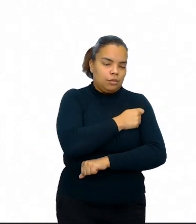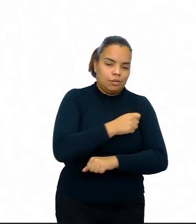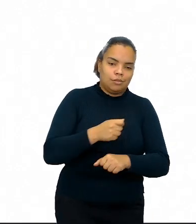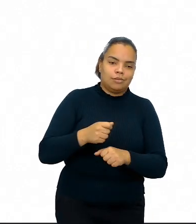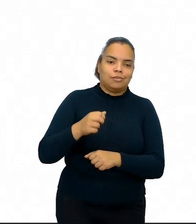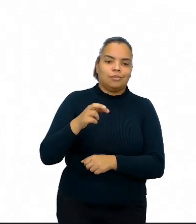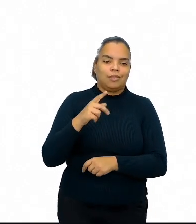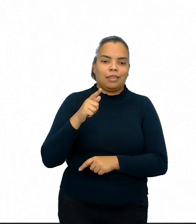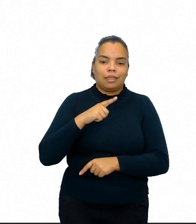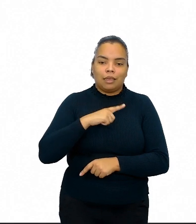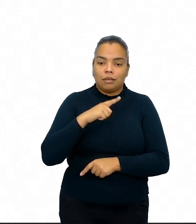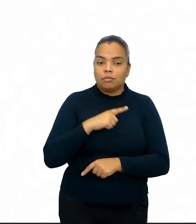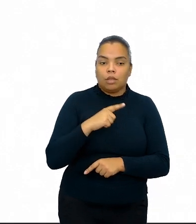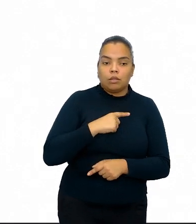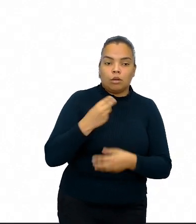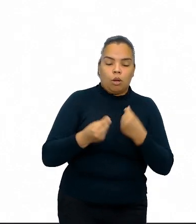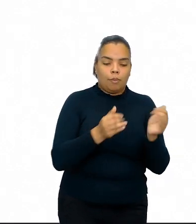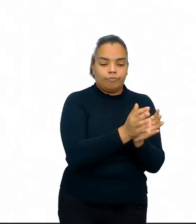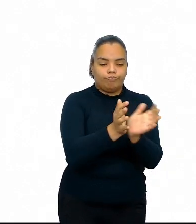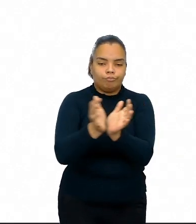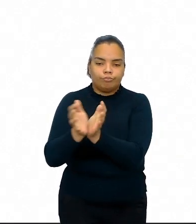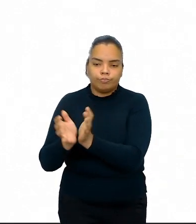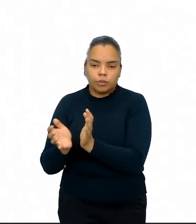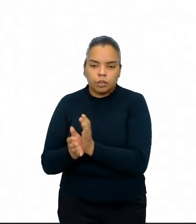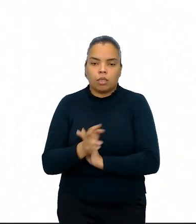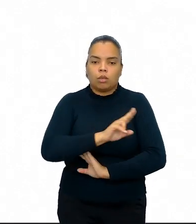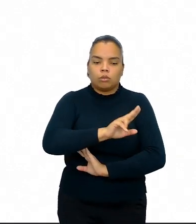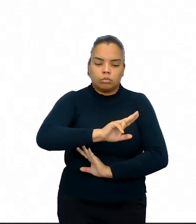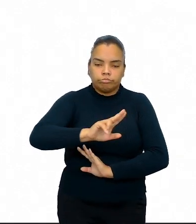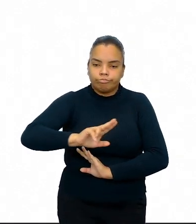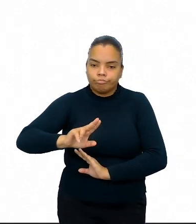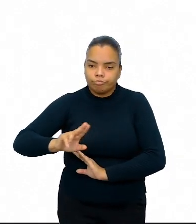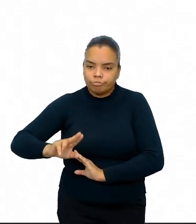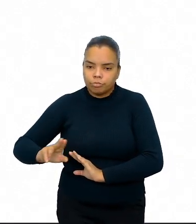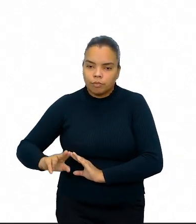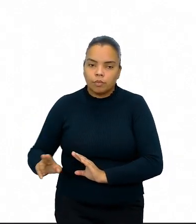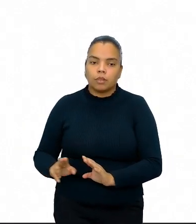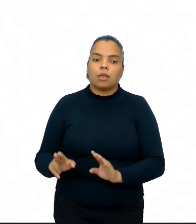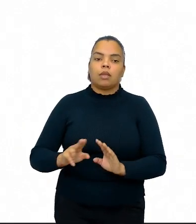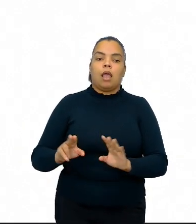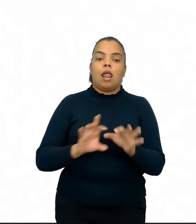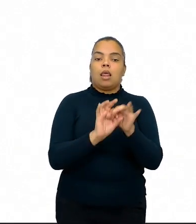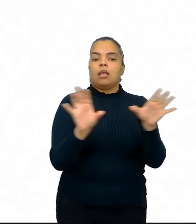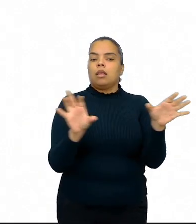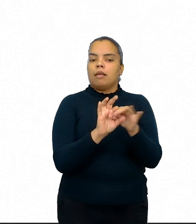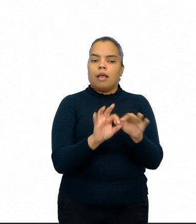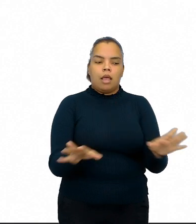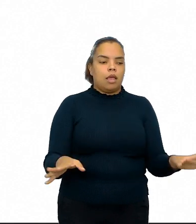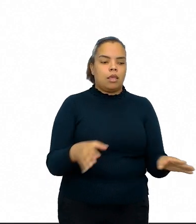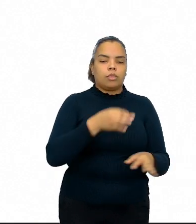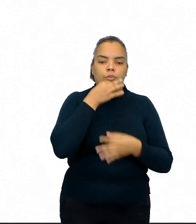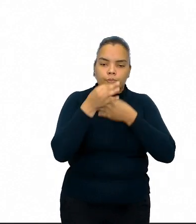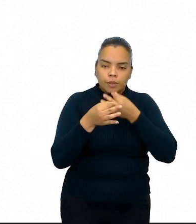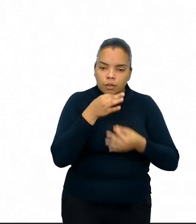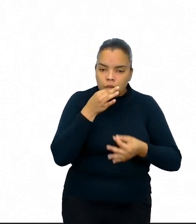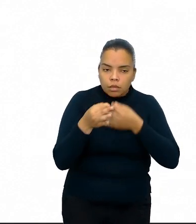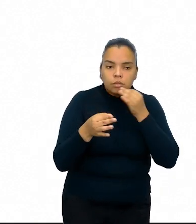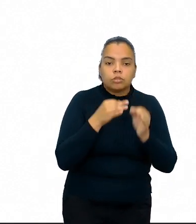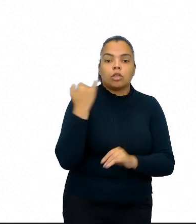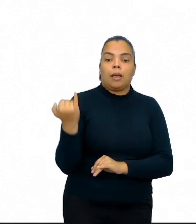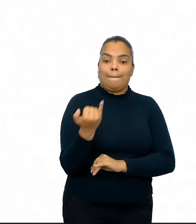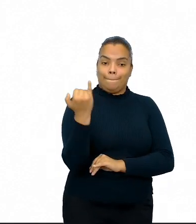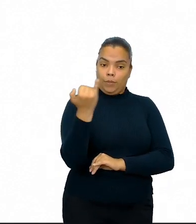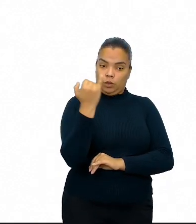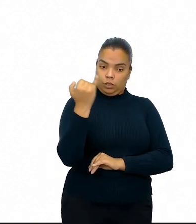processo de classificação, permitindo que eles expressem opiniões sobre a importância de existir